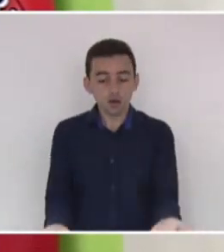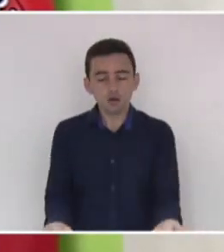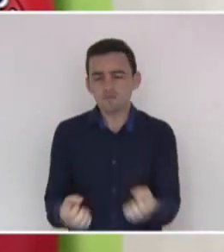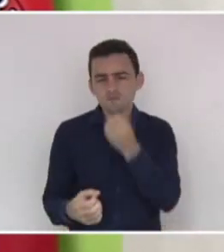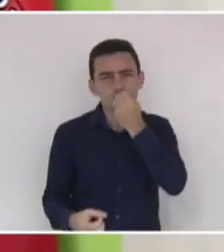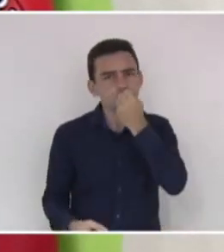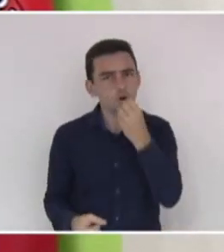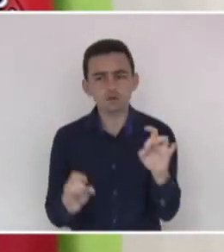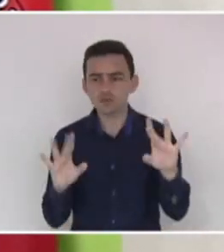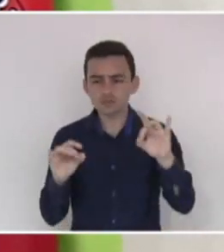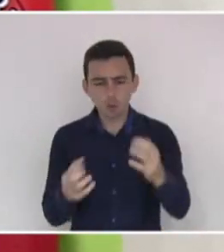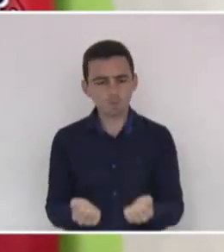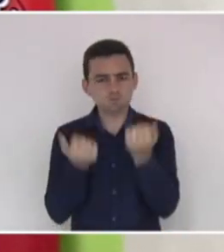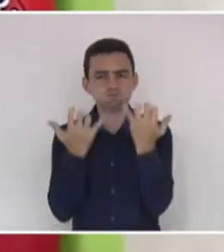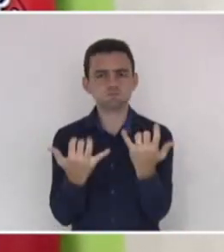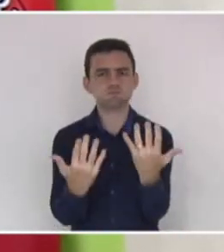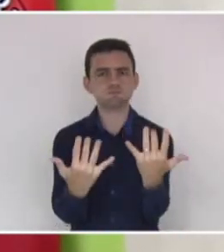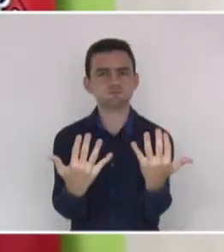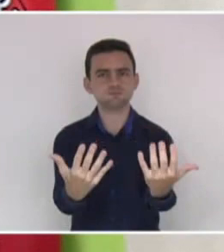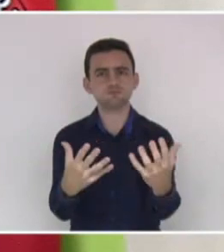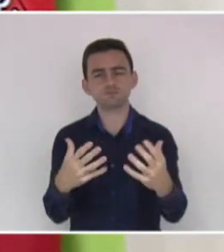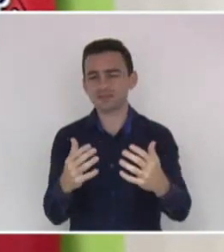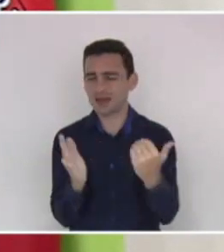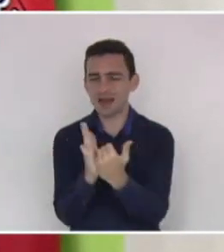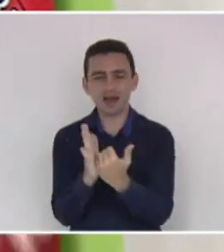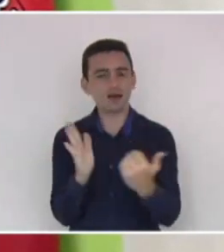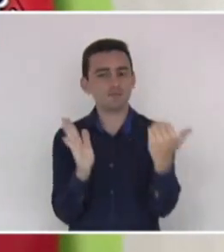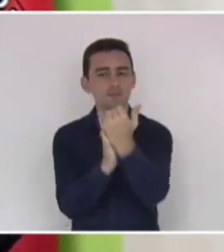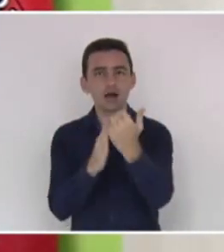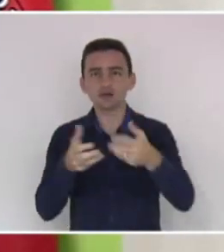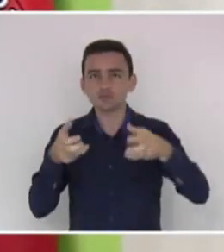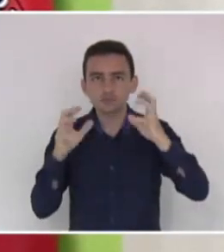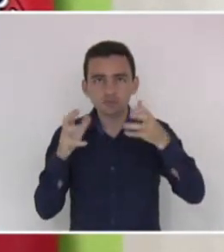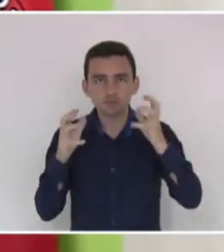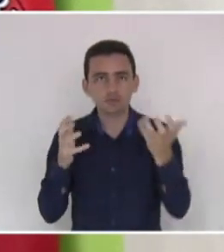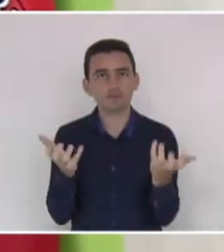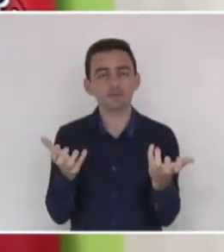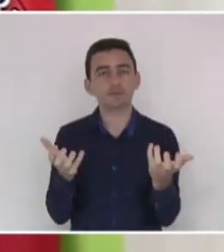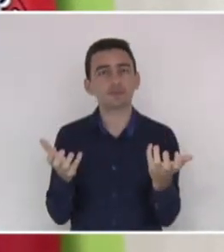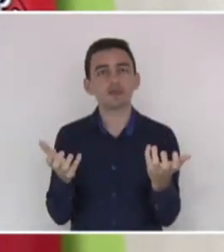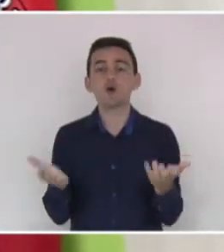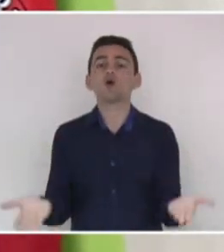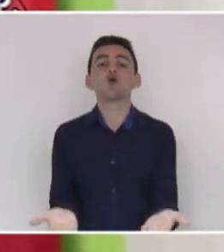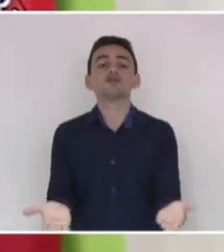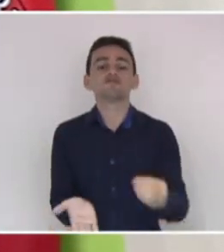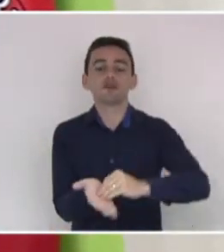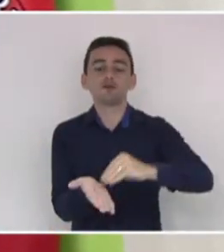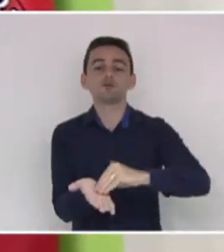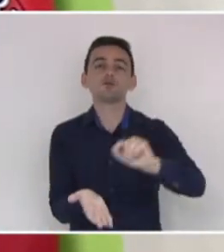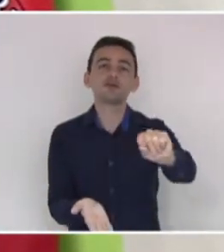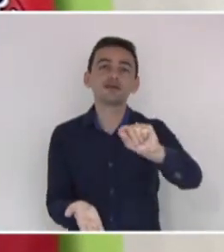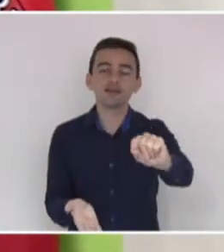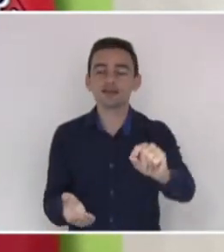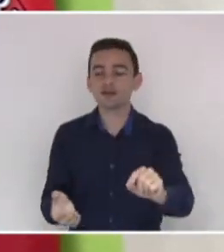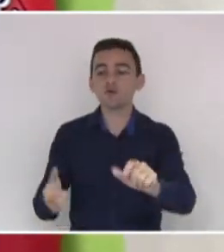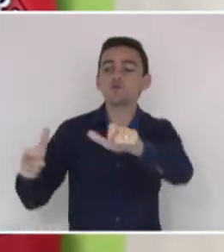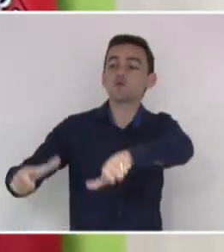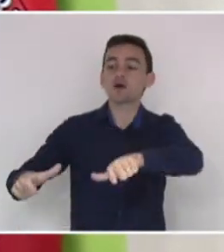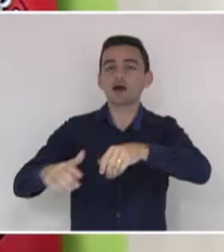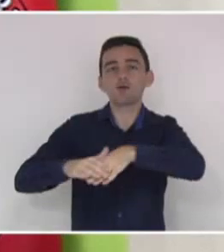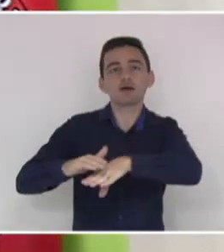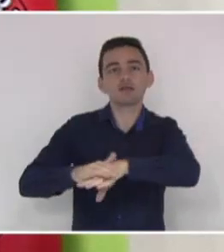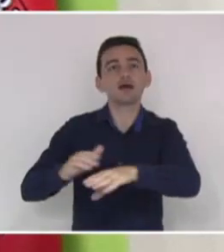consequentemente, agora a nossa diversidade é local para armazenar toda a produção. Então,